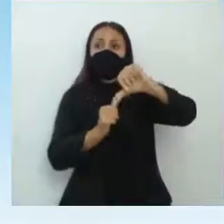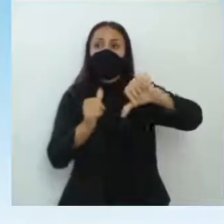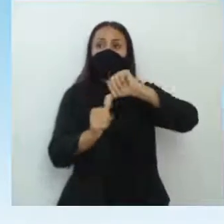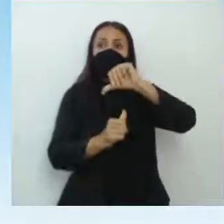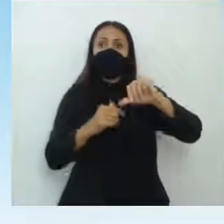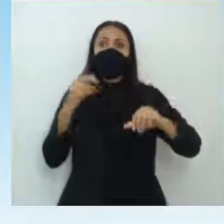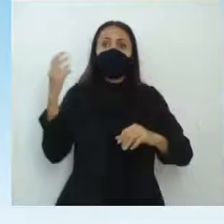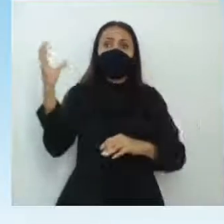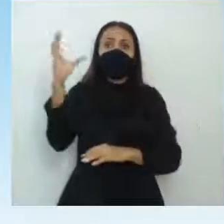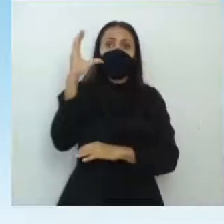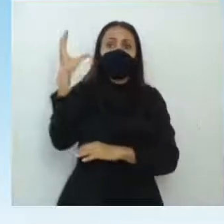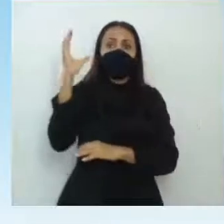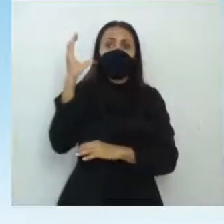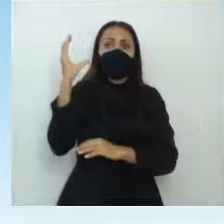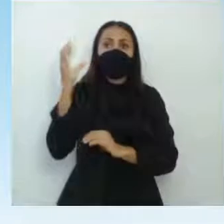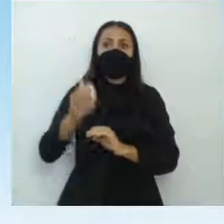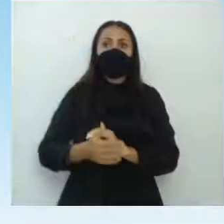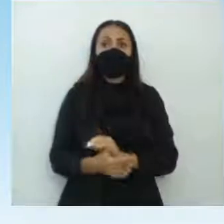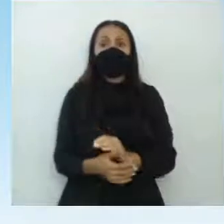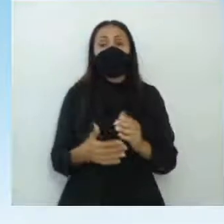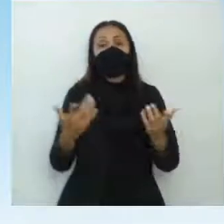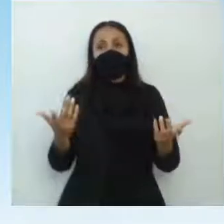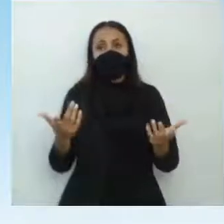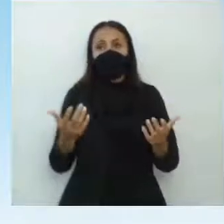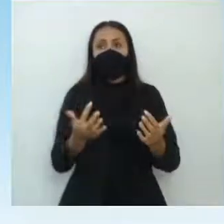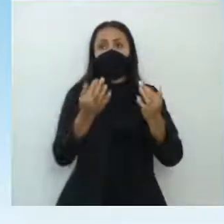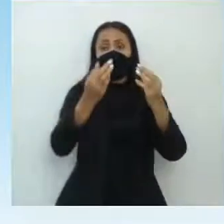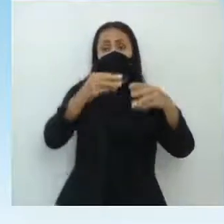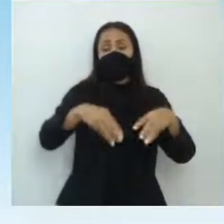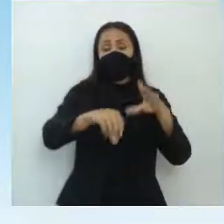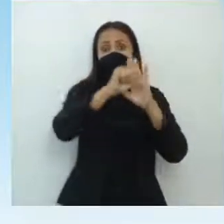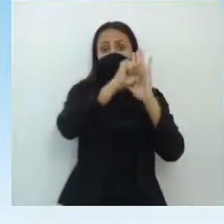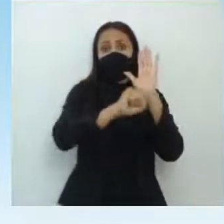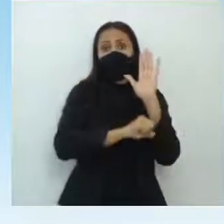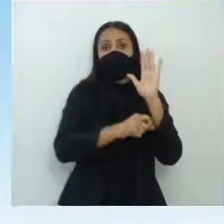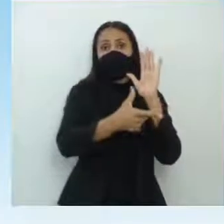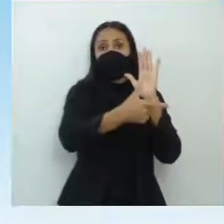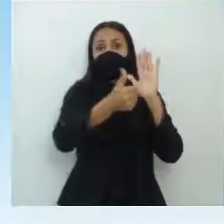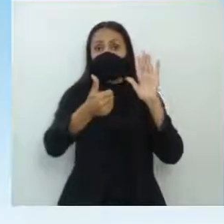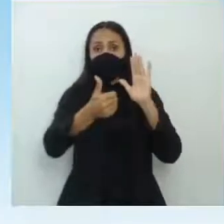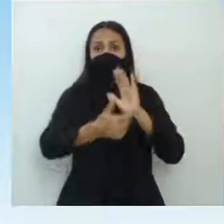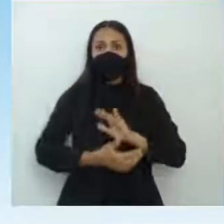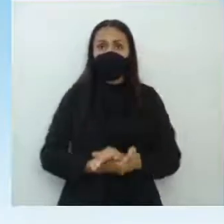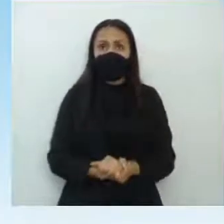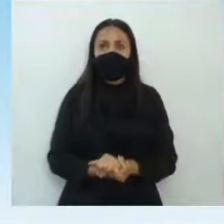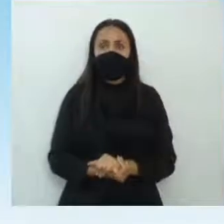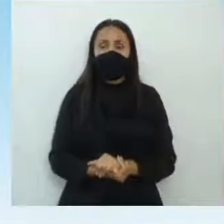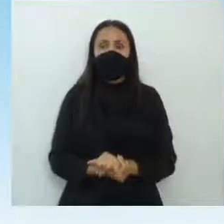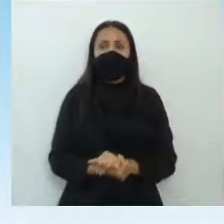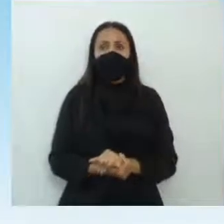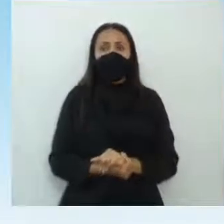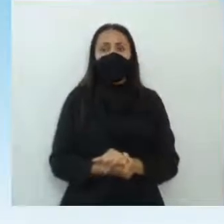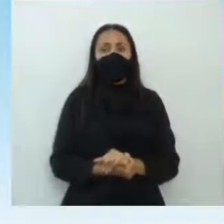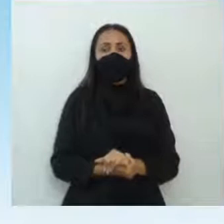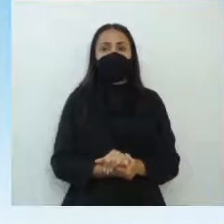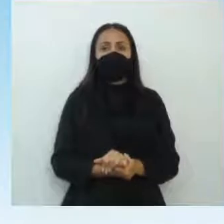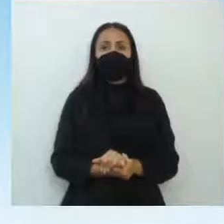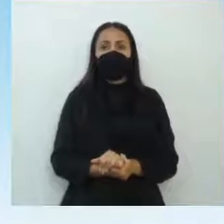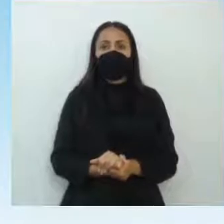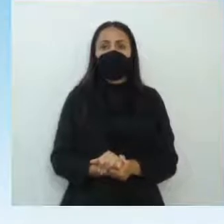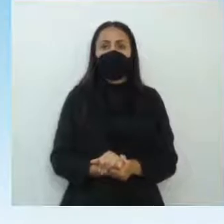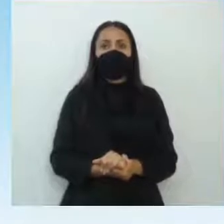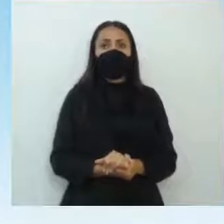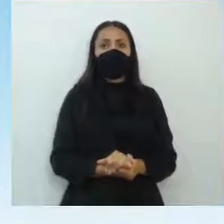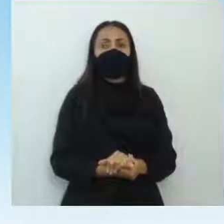são climáticas previstas aí para o fim do século XXI. Bom, quando fala